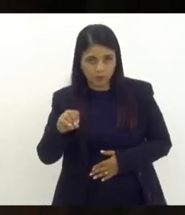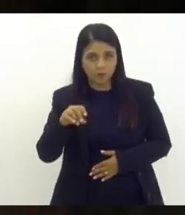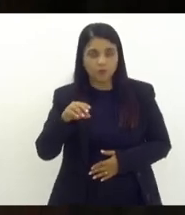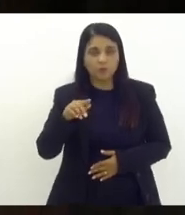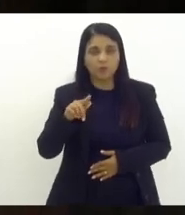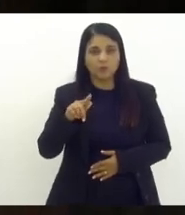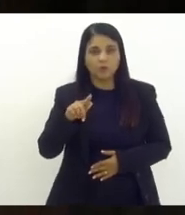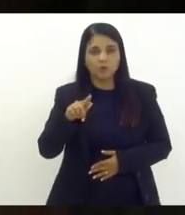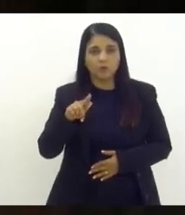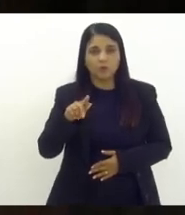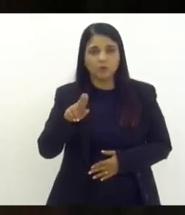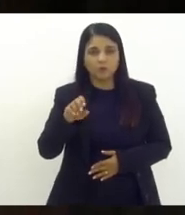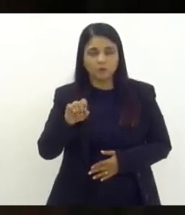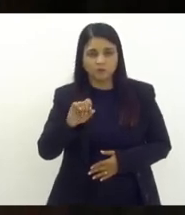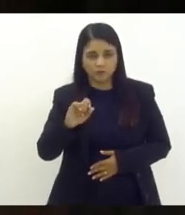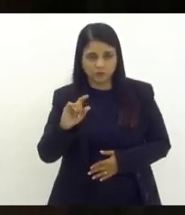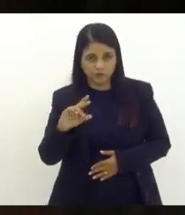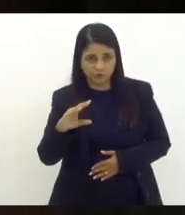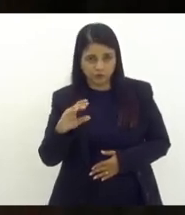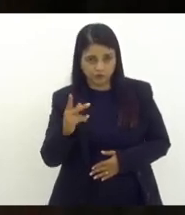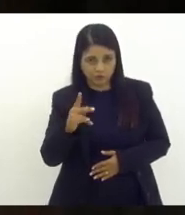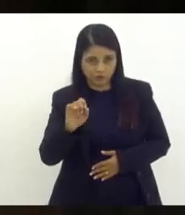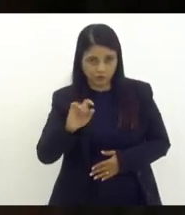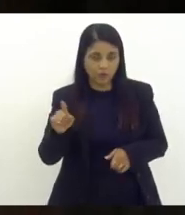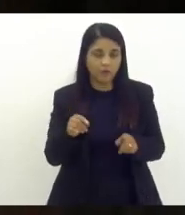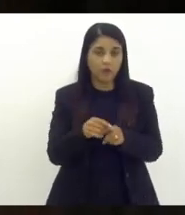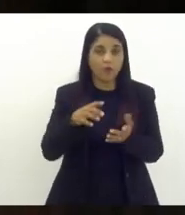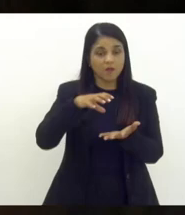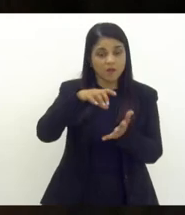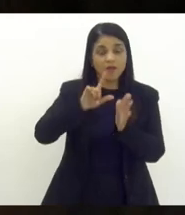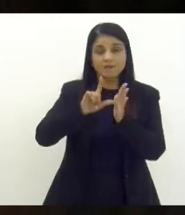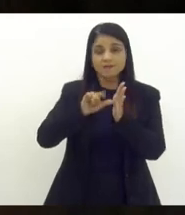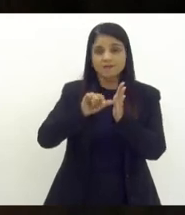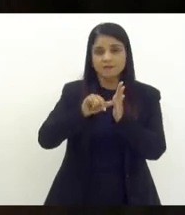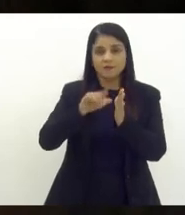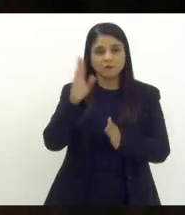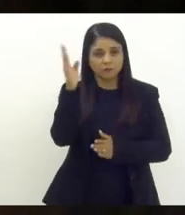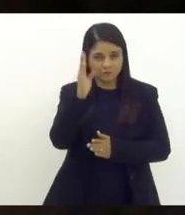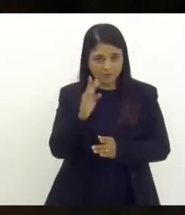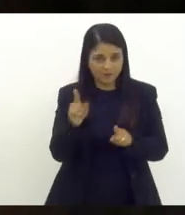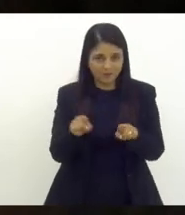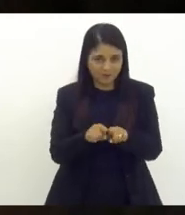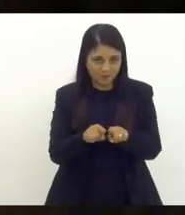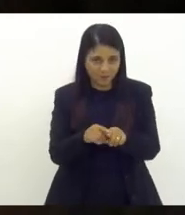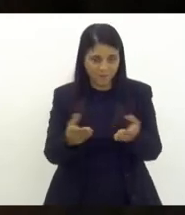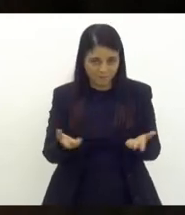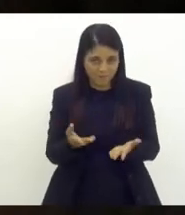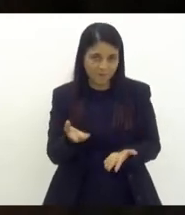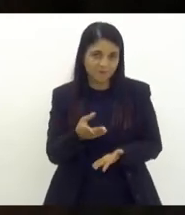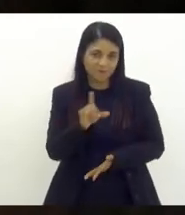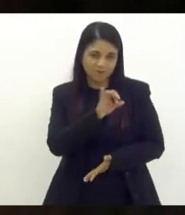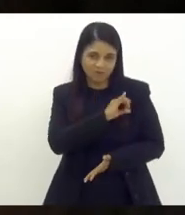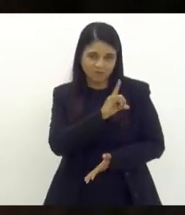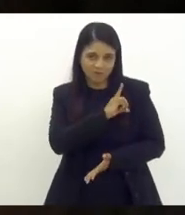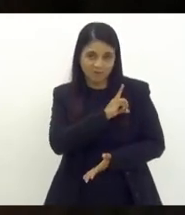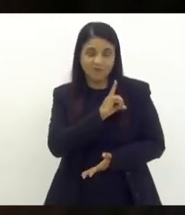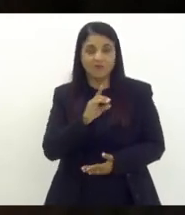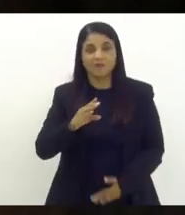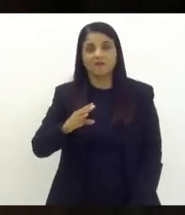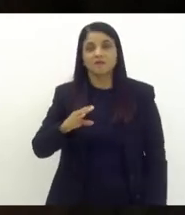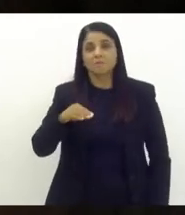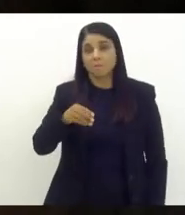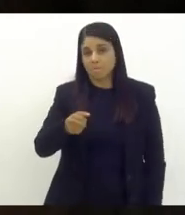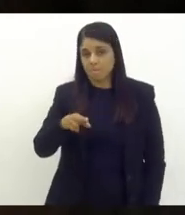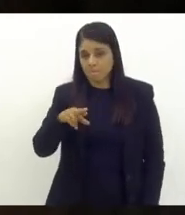central do Brasil a atuação da delegada Márcia Beck Simões nos enfrentamentos da